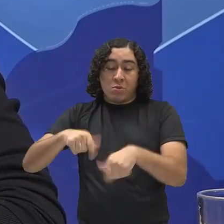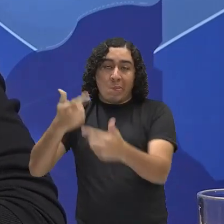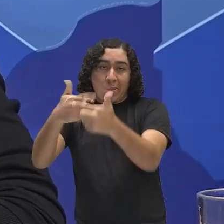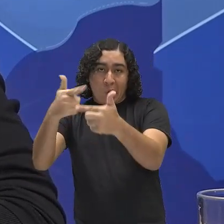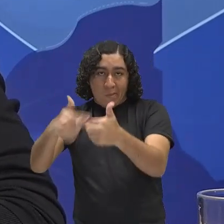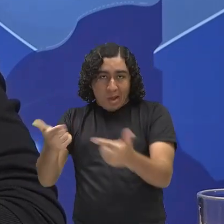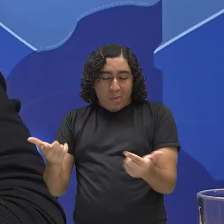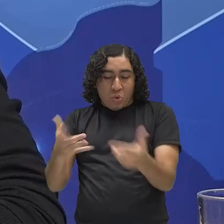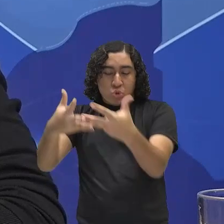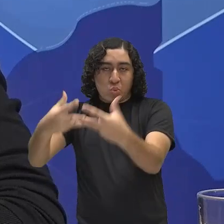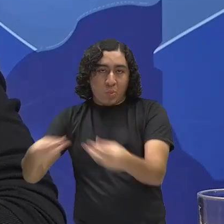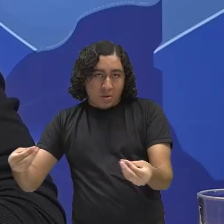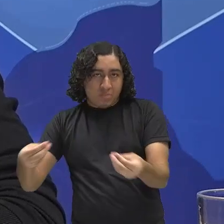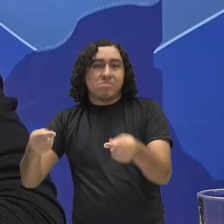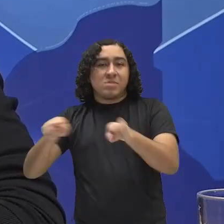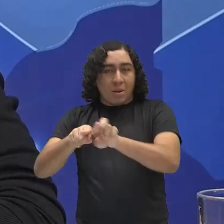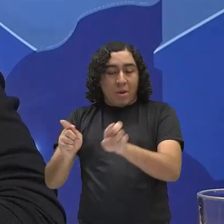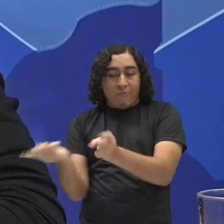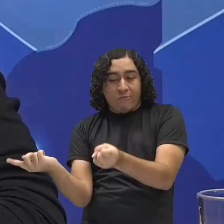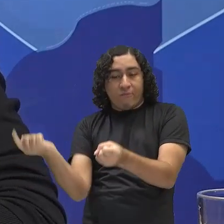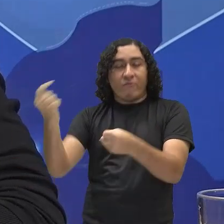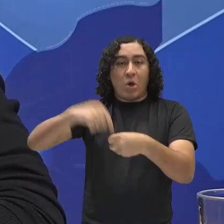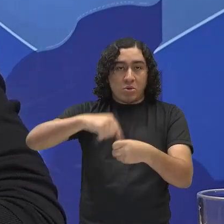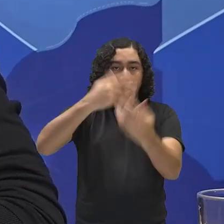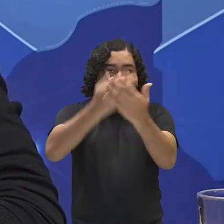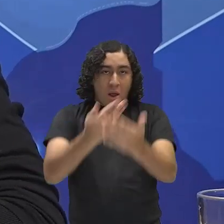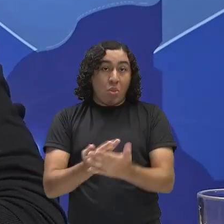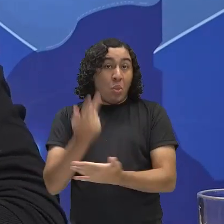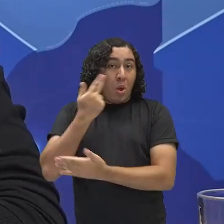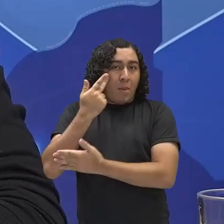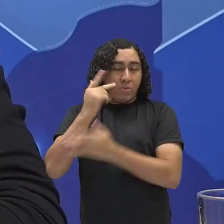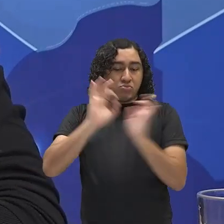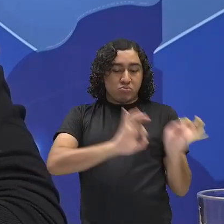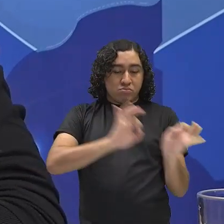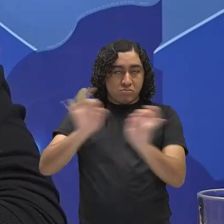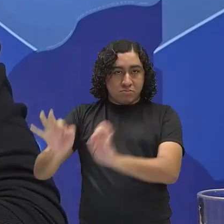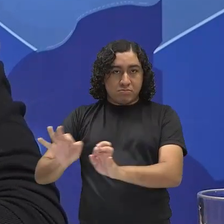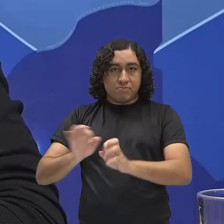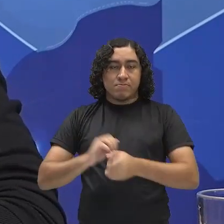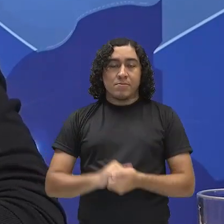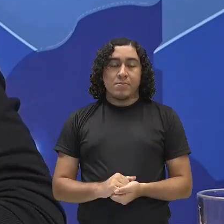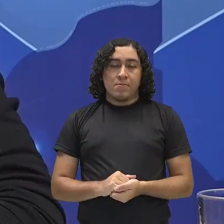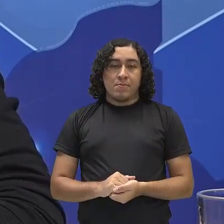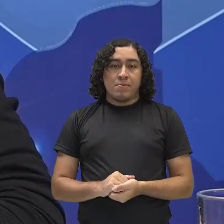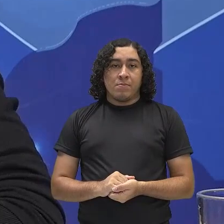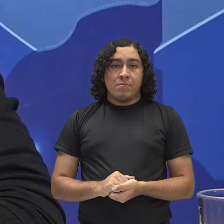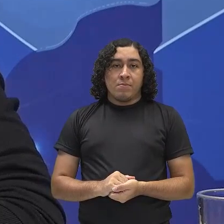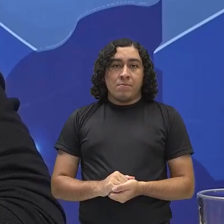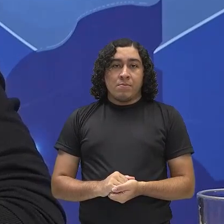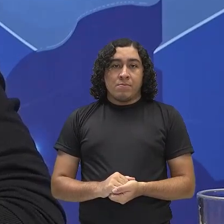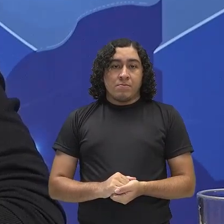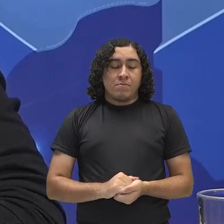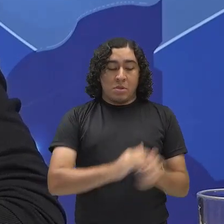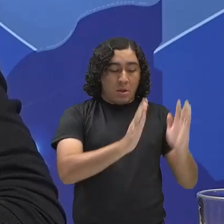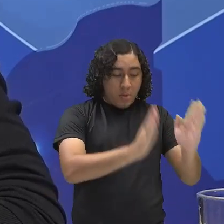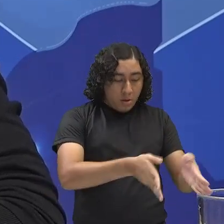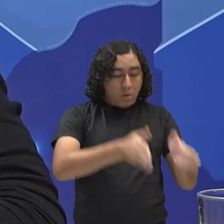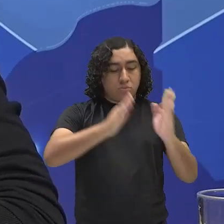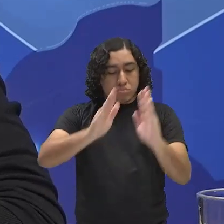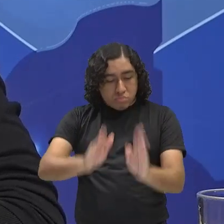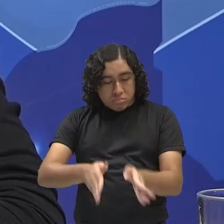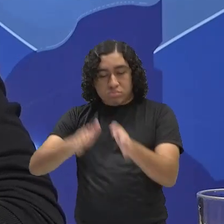consertar e tentar restabelecer a sua conexão. Em ambos esses passos que eu citei agora,